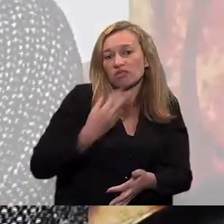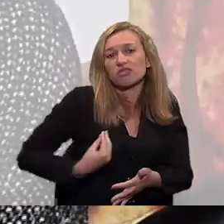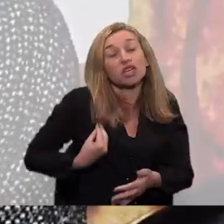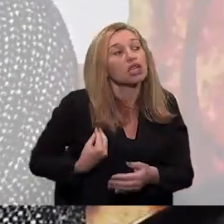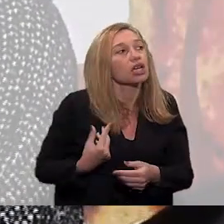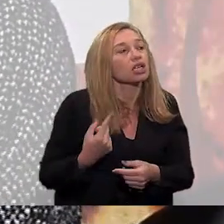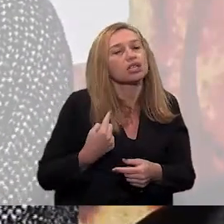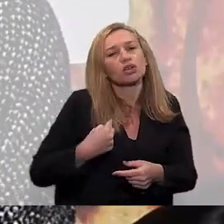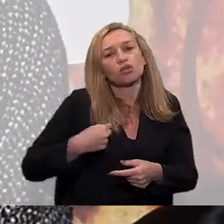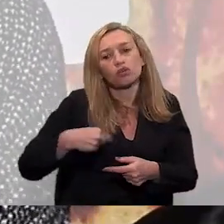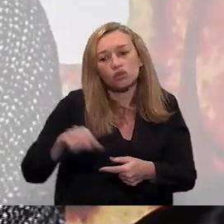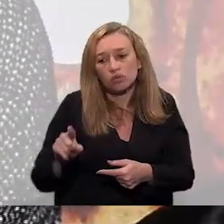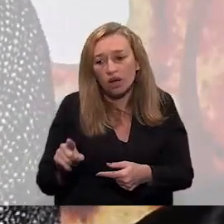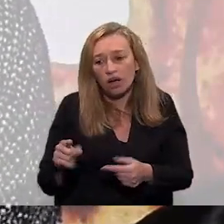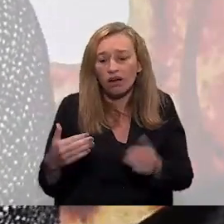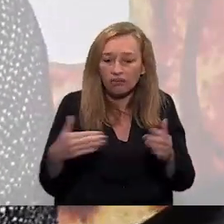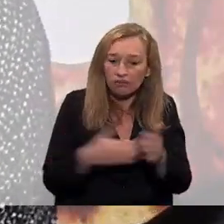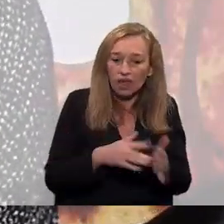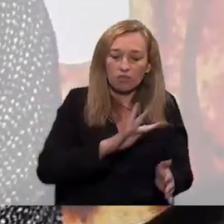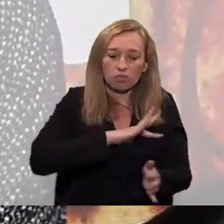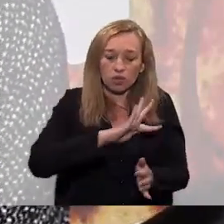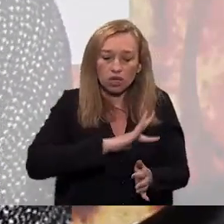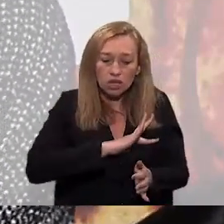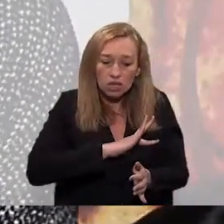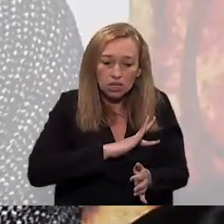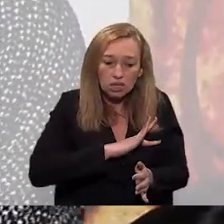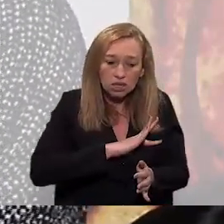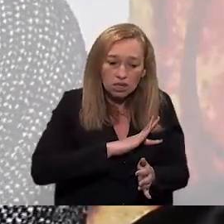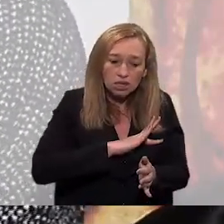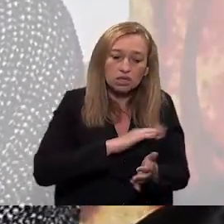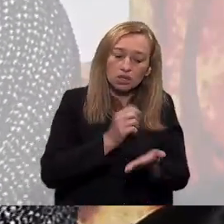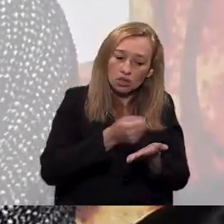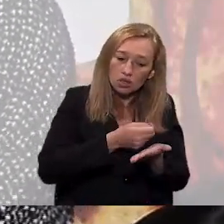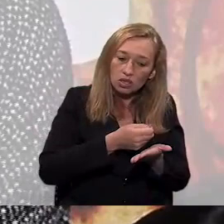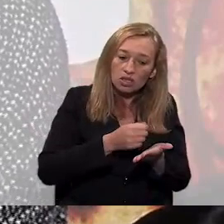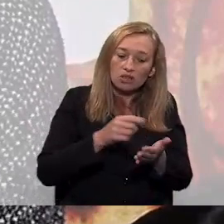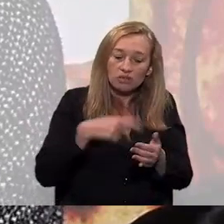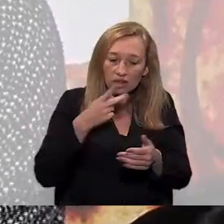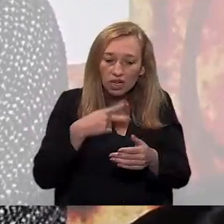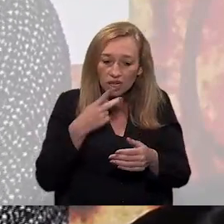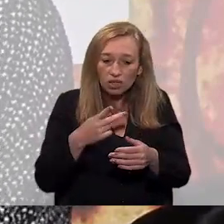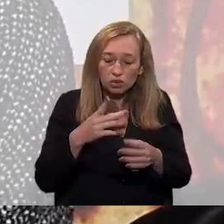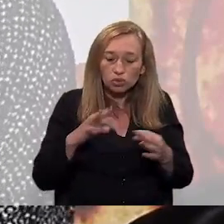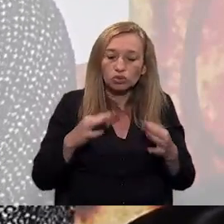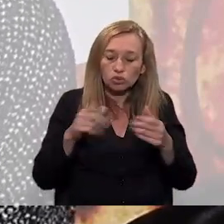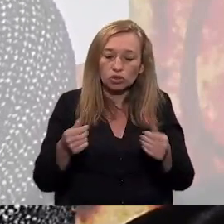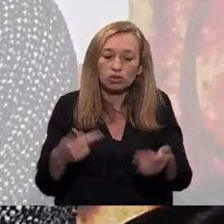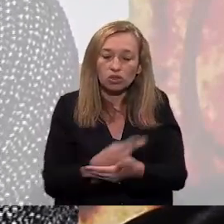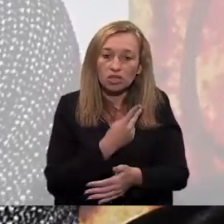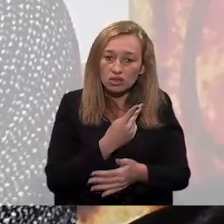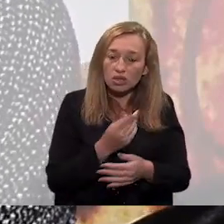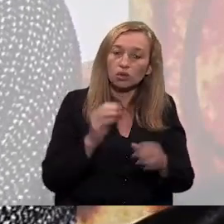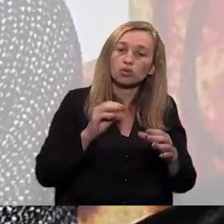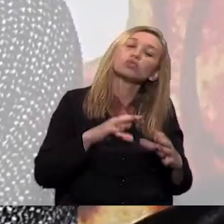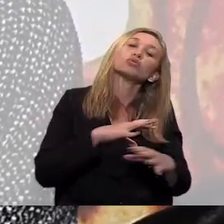violento acontecesse comigo, e a gente foi até a delegacia que registra esses crimes virtuais. A minha